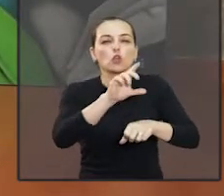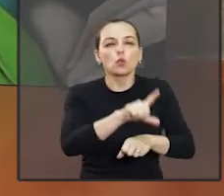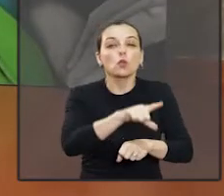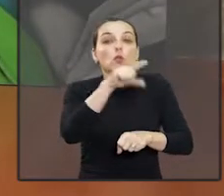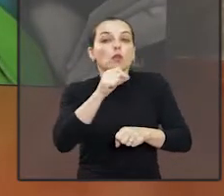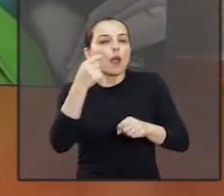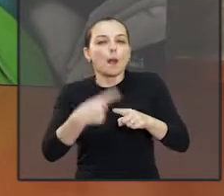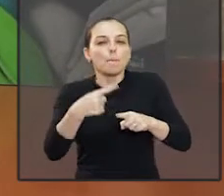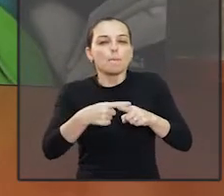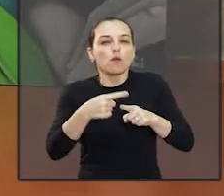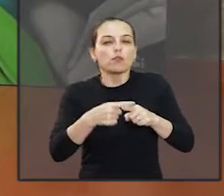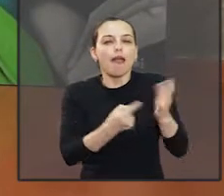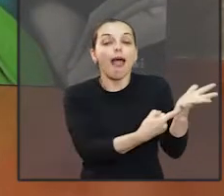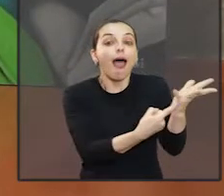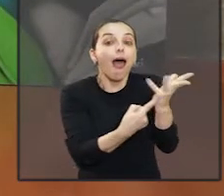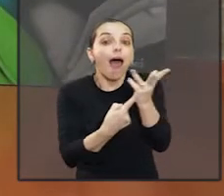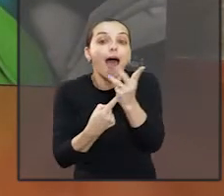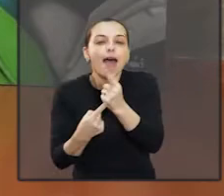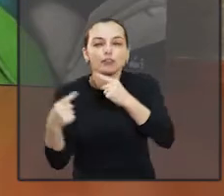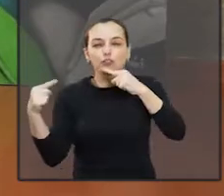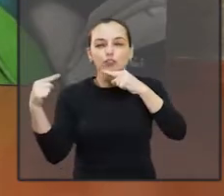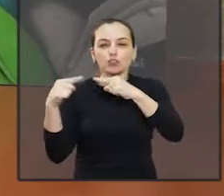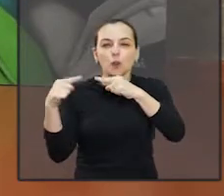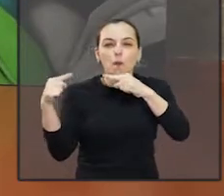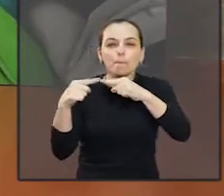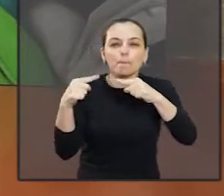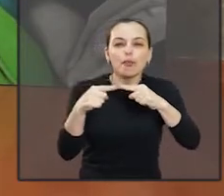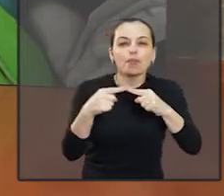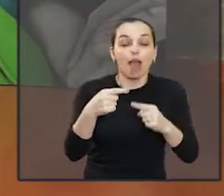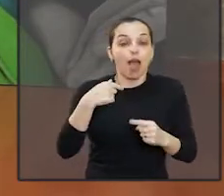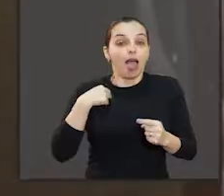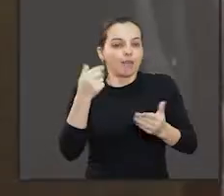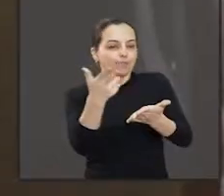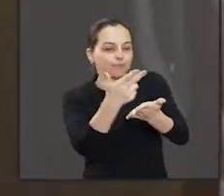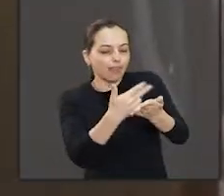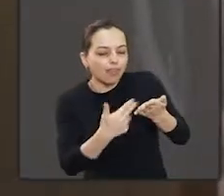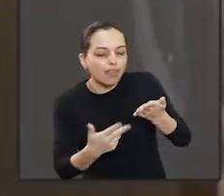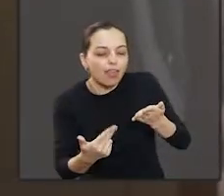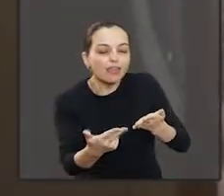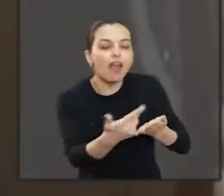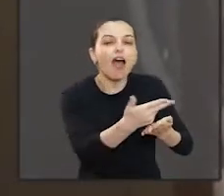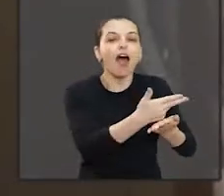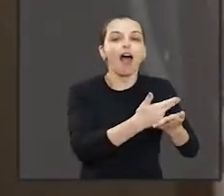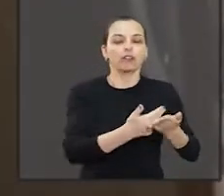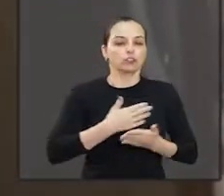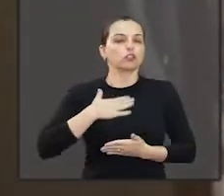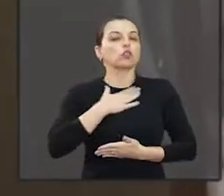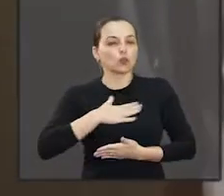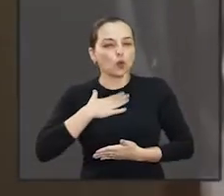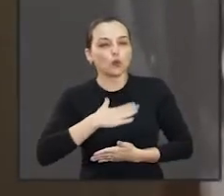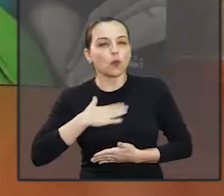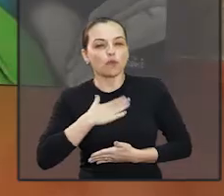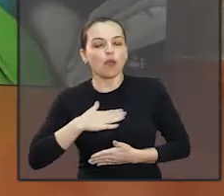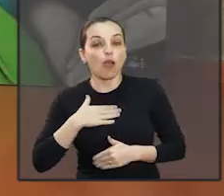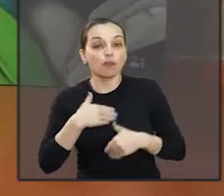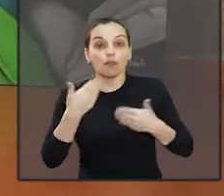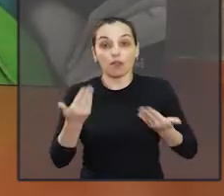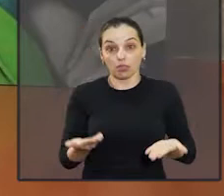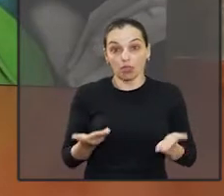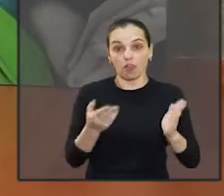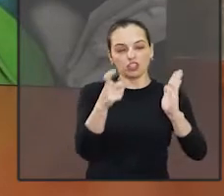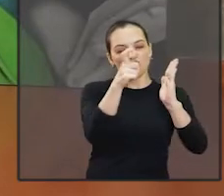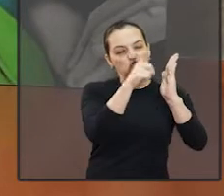nessa faculdade porque eu achei que tinha alguma coisa relacionada, assim. E é um negócio que eu curtia fazer mais pelo lance de design gráfico também e